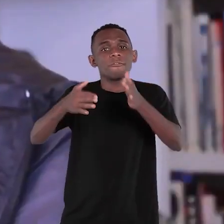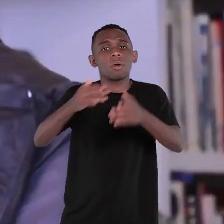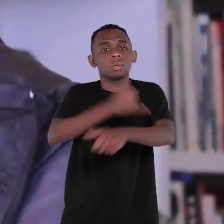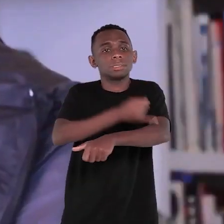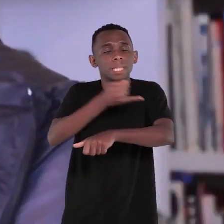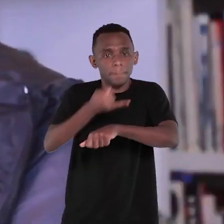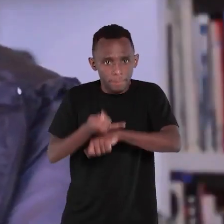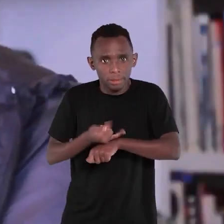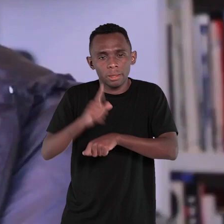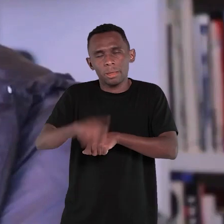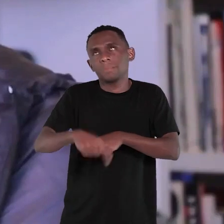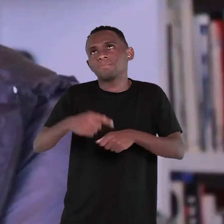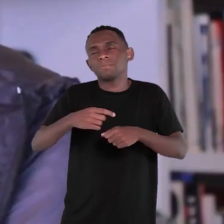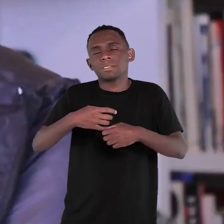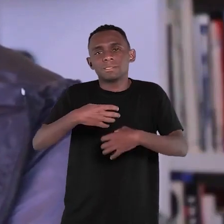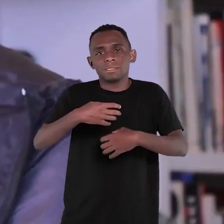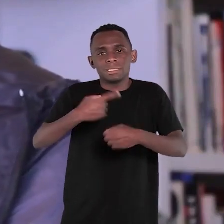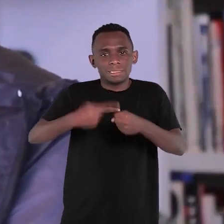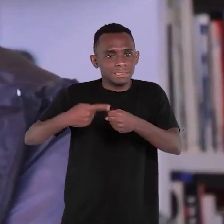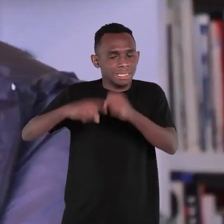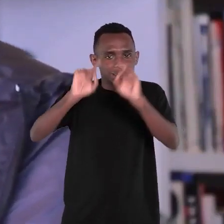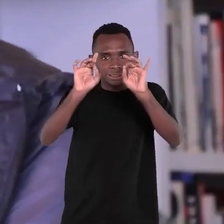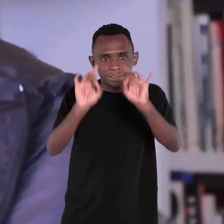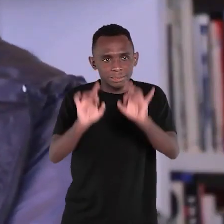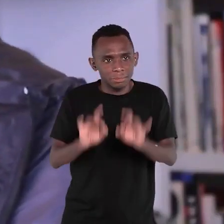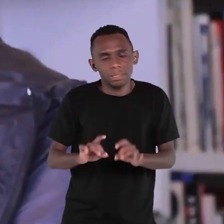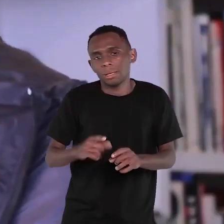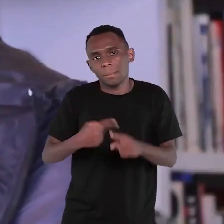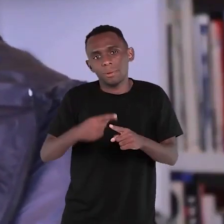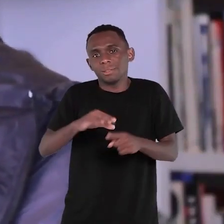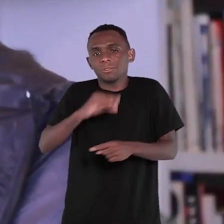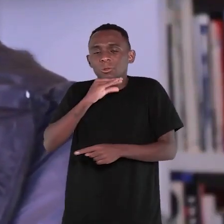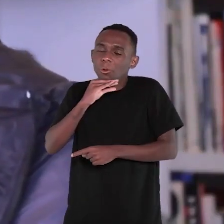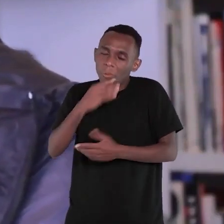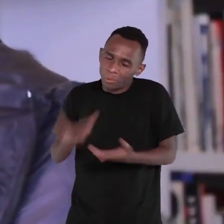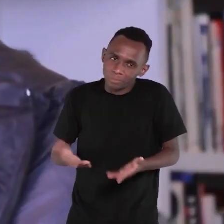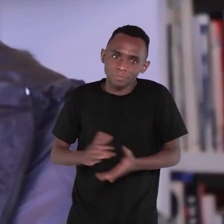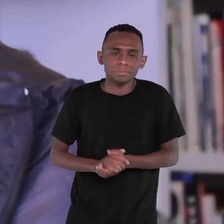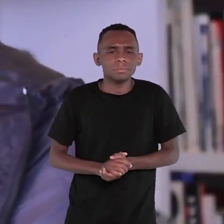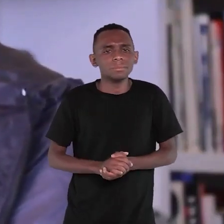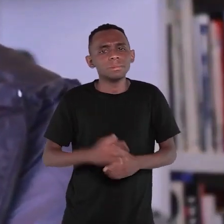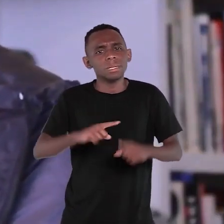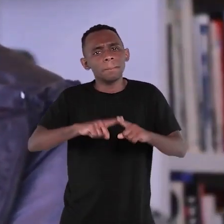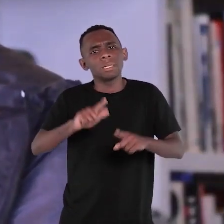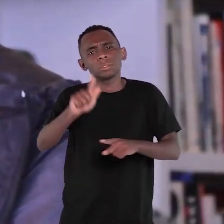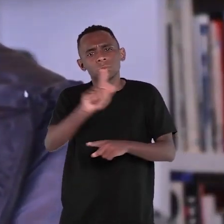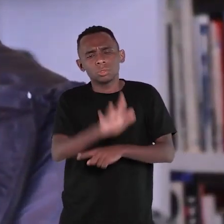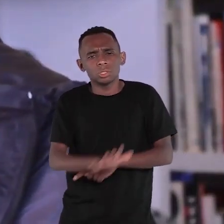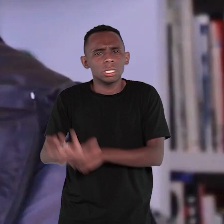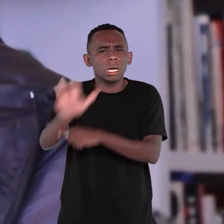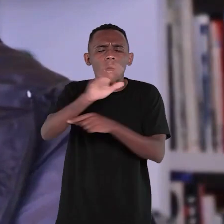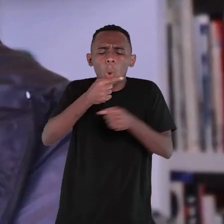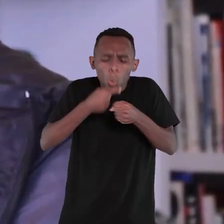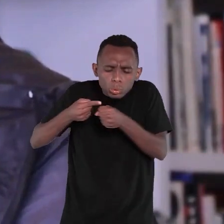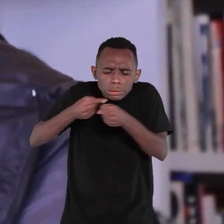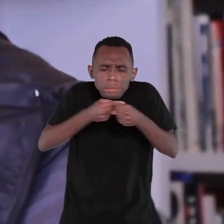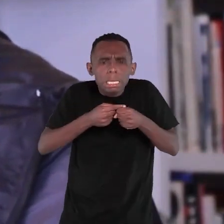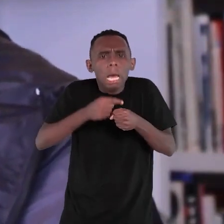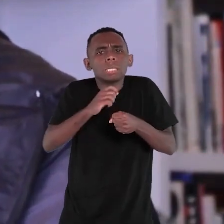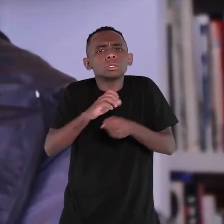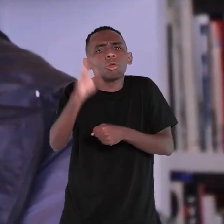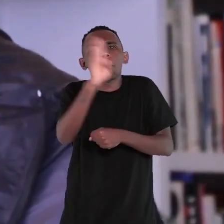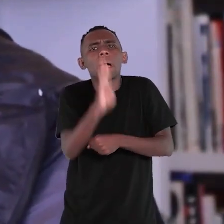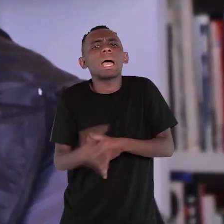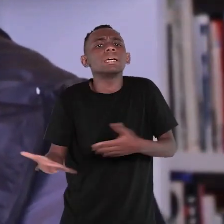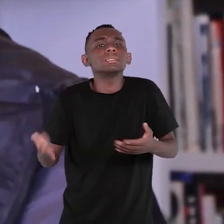para Itabira, que é uma cidade especial, porque tem Carlos Drummond de Andrade ali, mas, no geral, para as cidades do interior